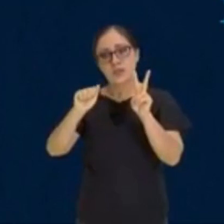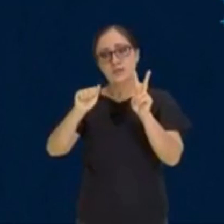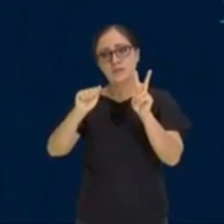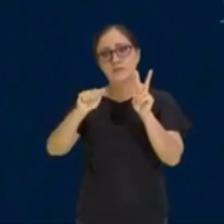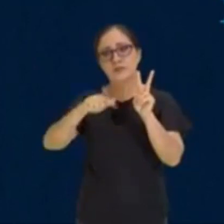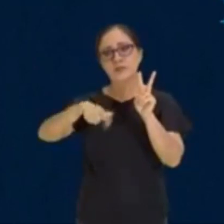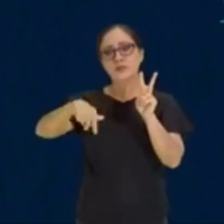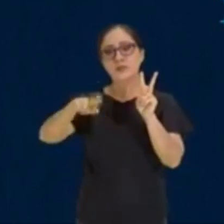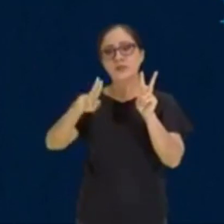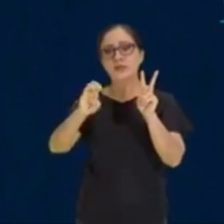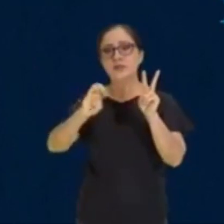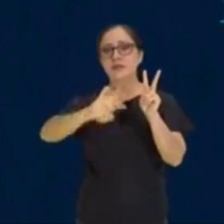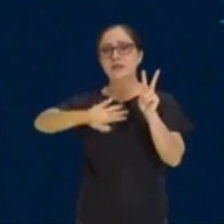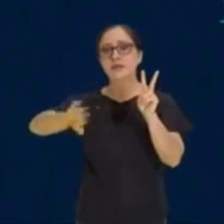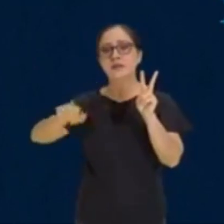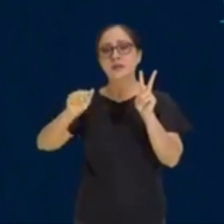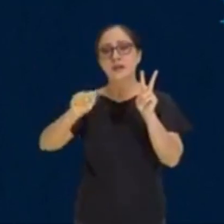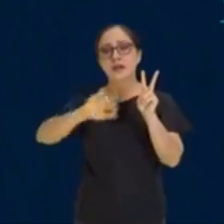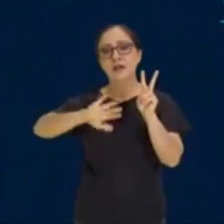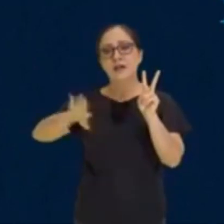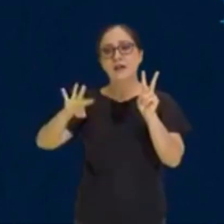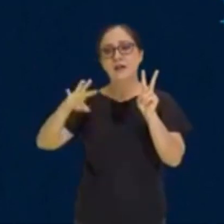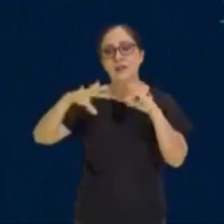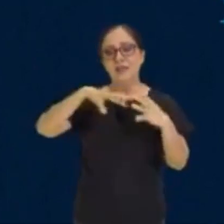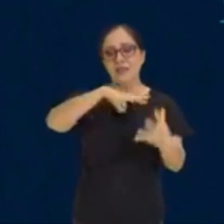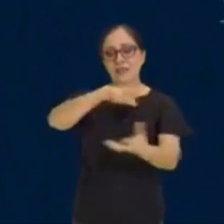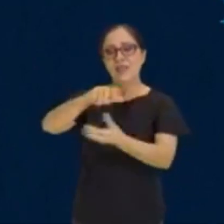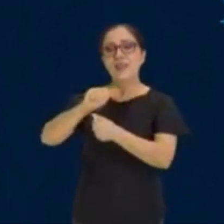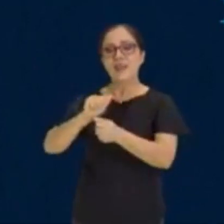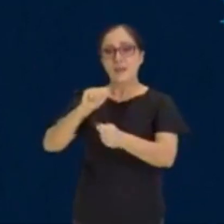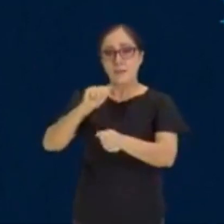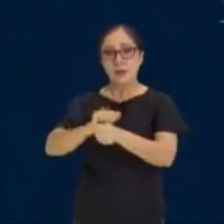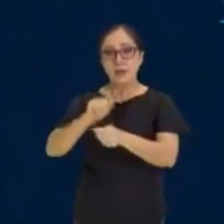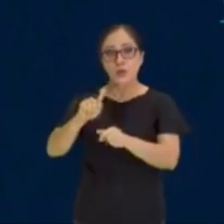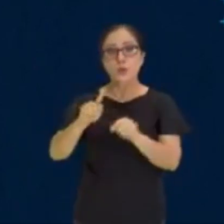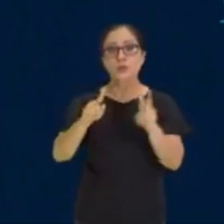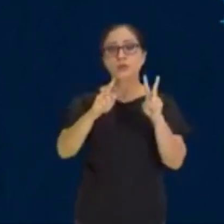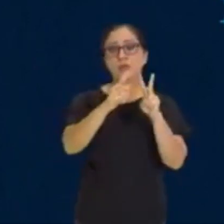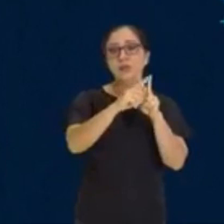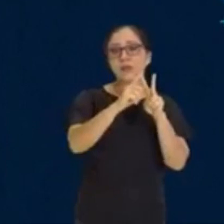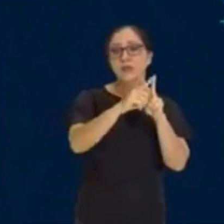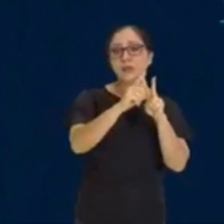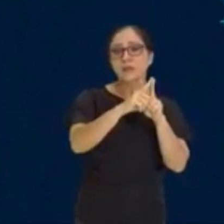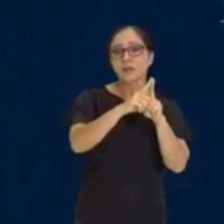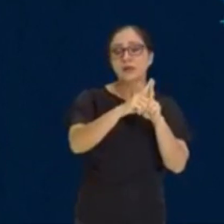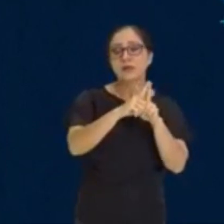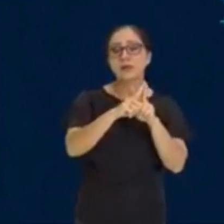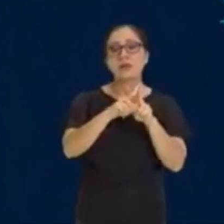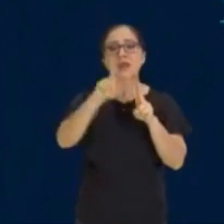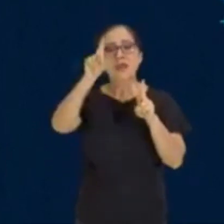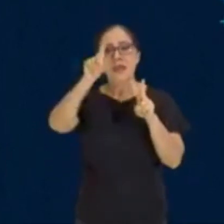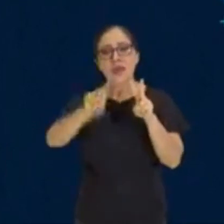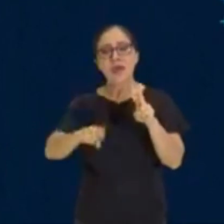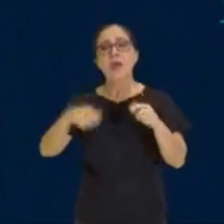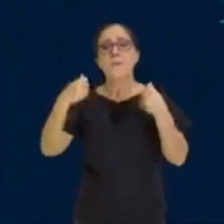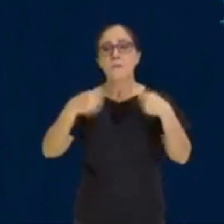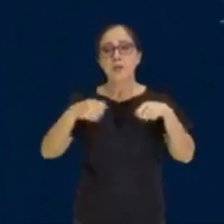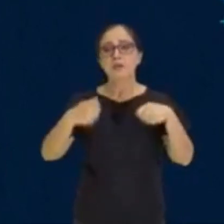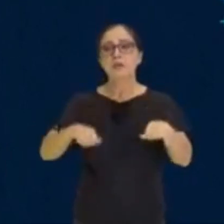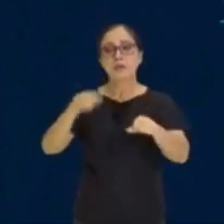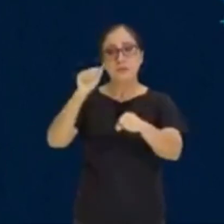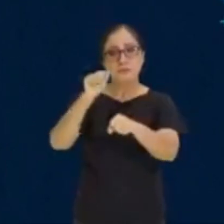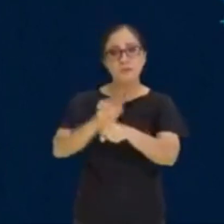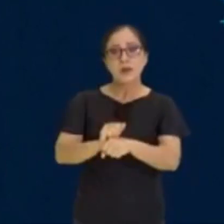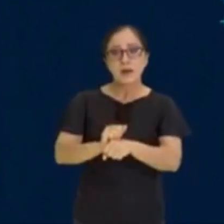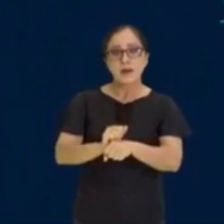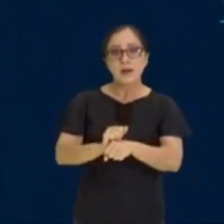Preciso Parar, uma crônica. Ambos falam sobre parar. Calma, não é sobre o estado do Pará,